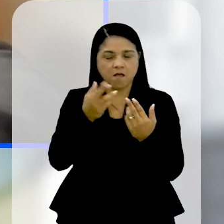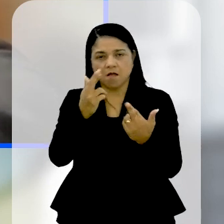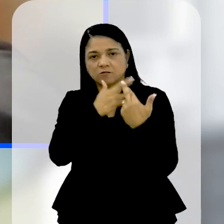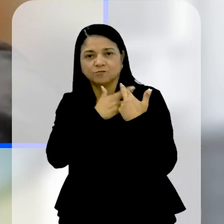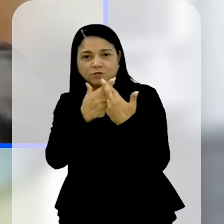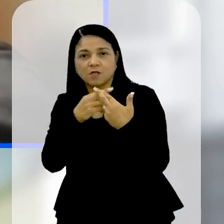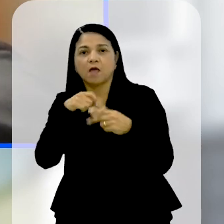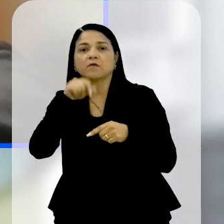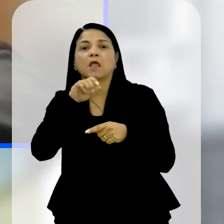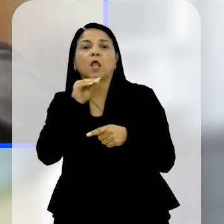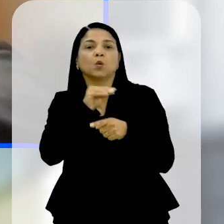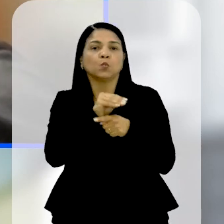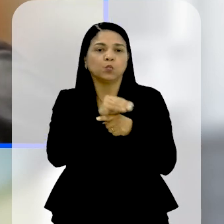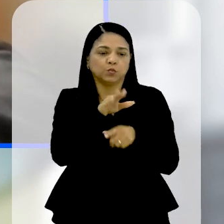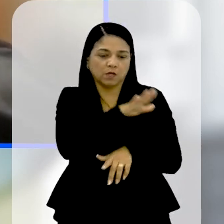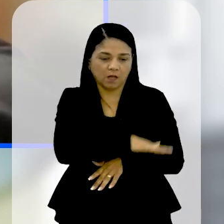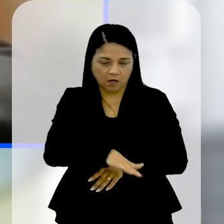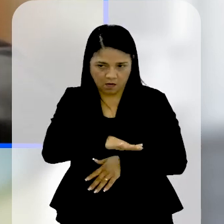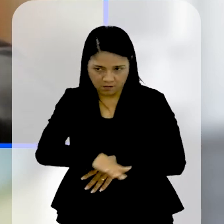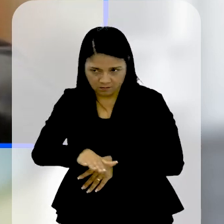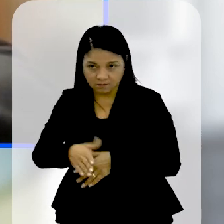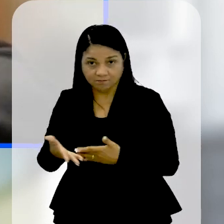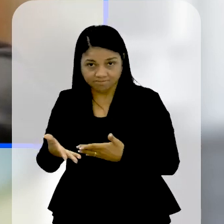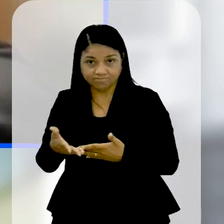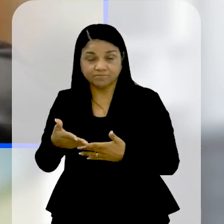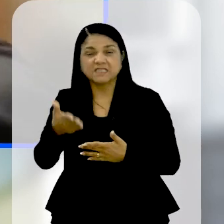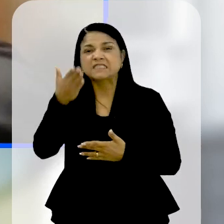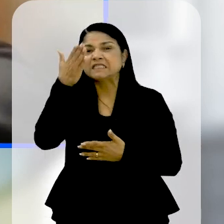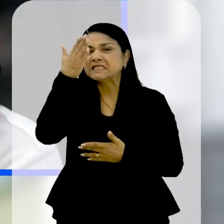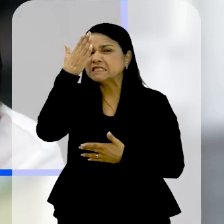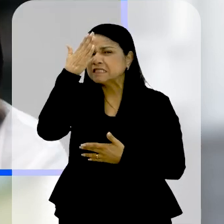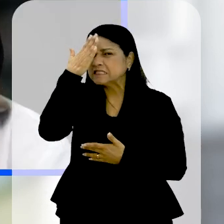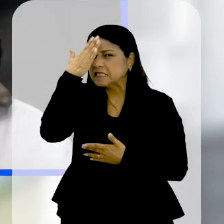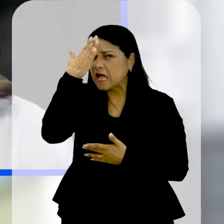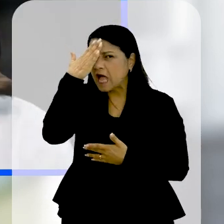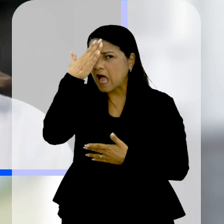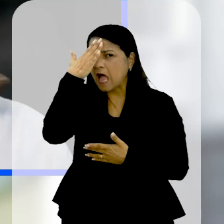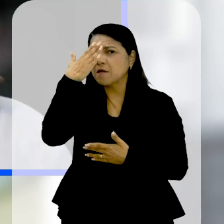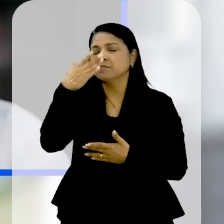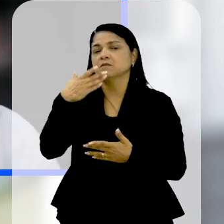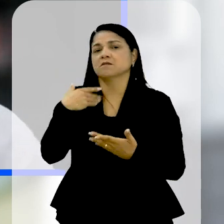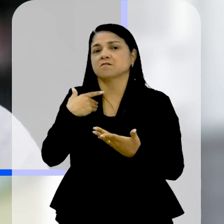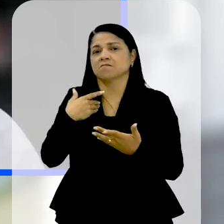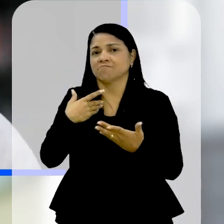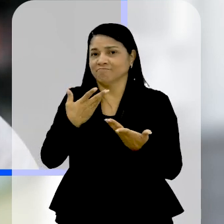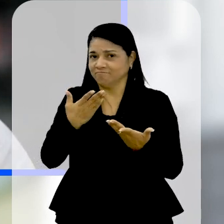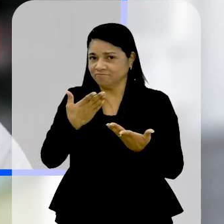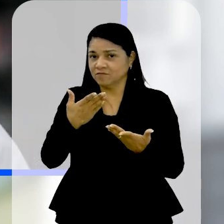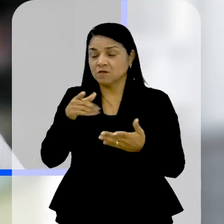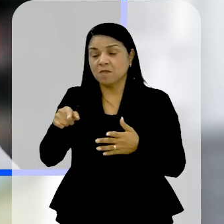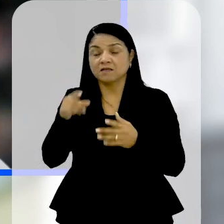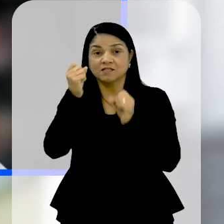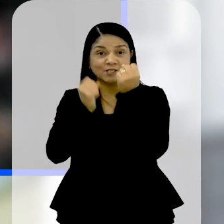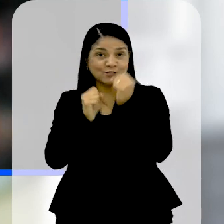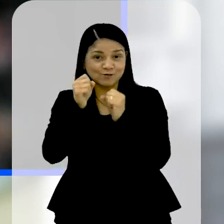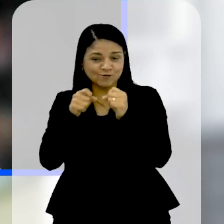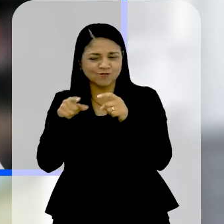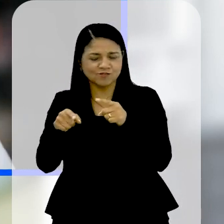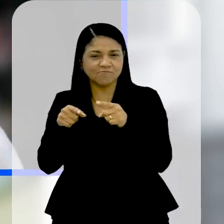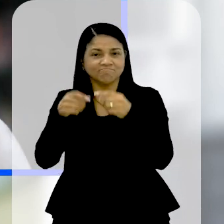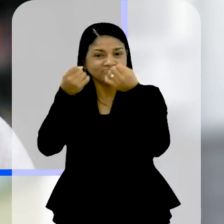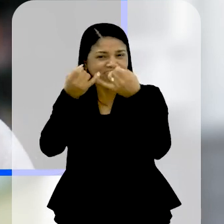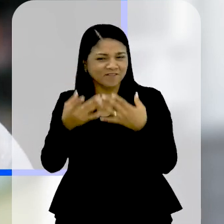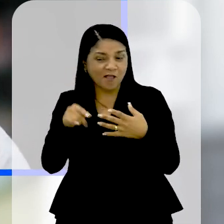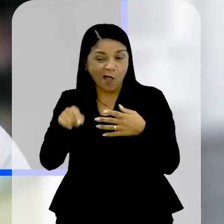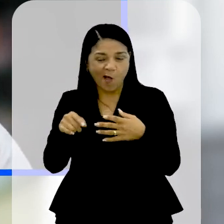dos responsáveis, dos cuidadores. Onde, às vezes, eles sabem que aquilo faz mal, mas a indústria fala, olha, esse produto aqui,